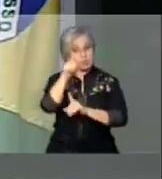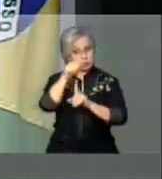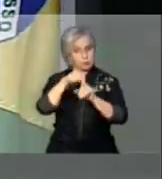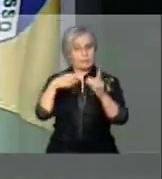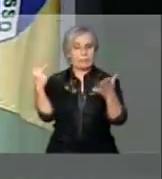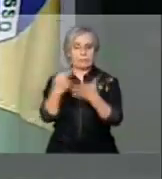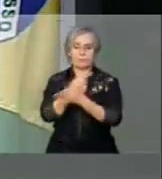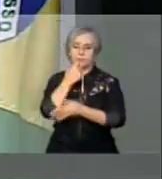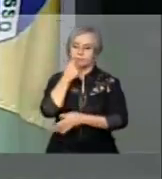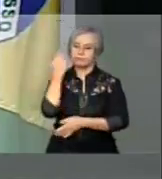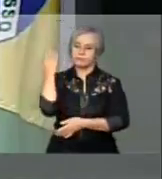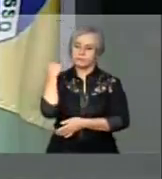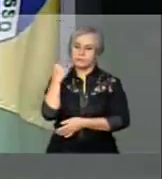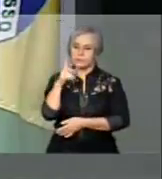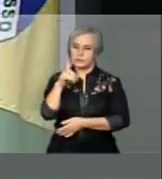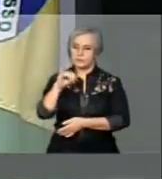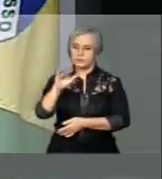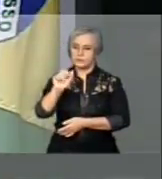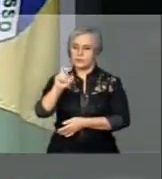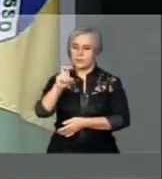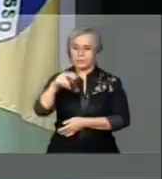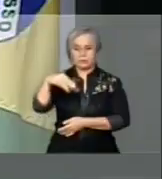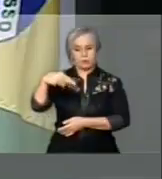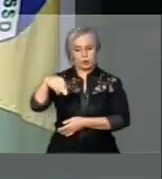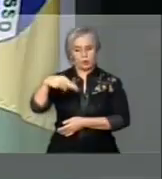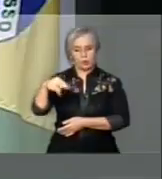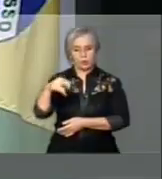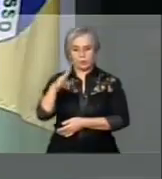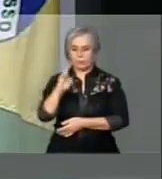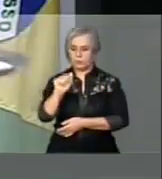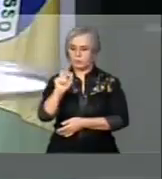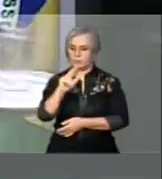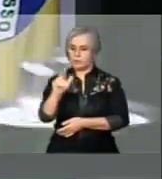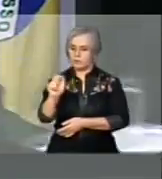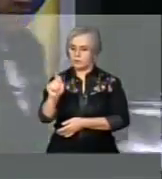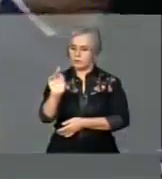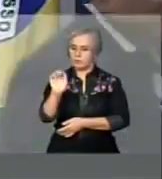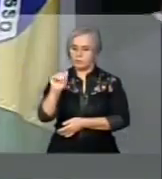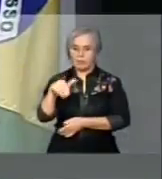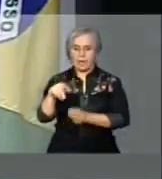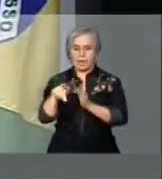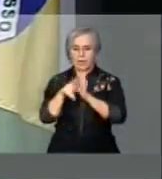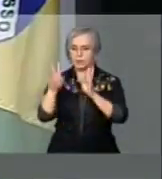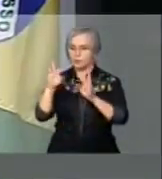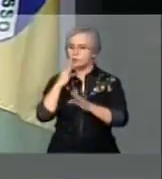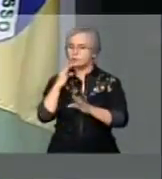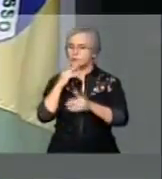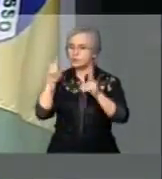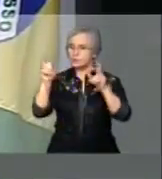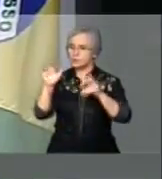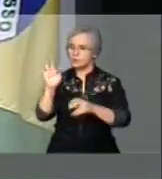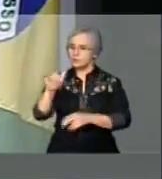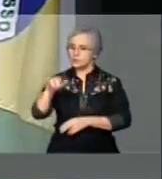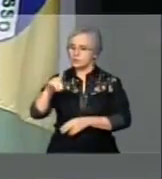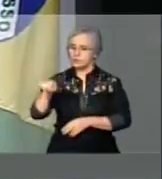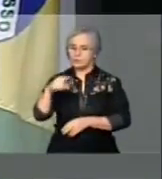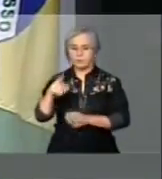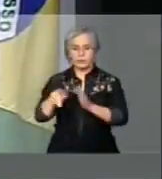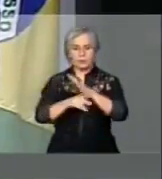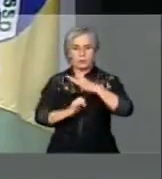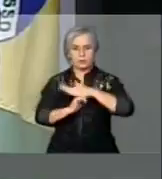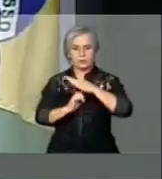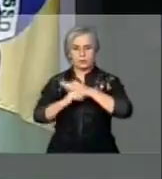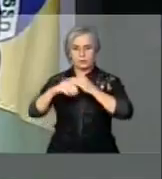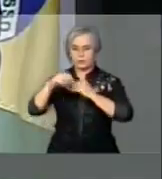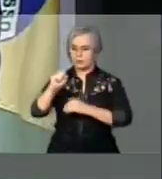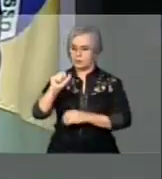que foi no dia 5 de novembro, onde a barragem de do Fundão da mineradora Samarco